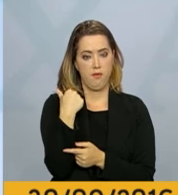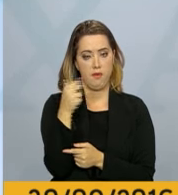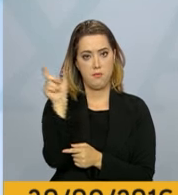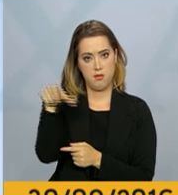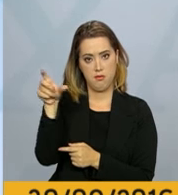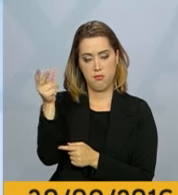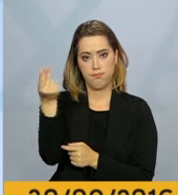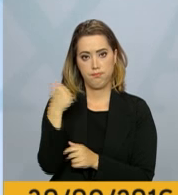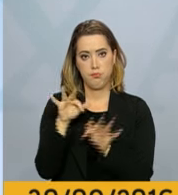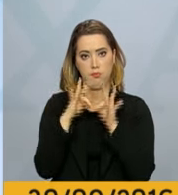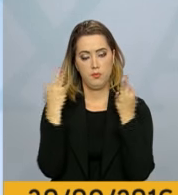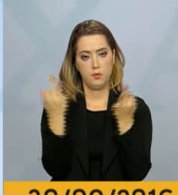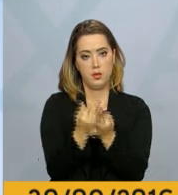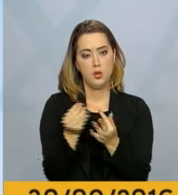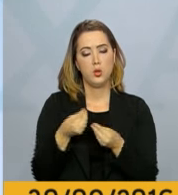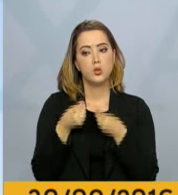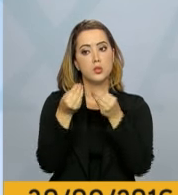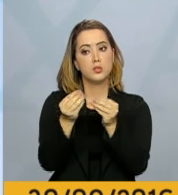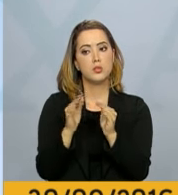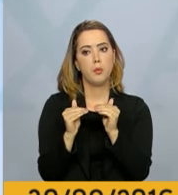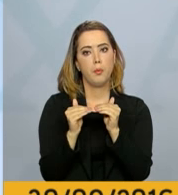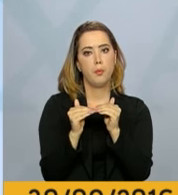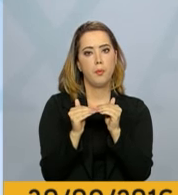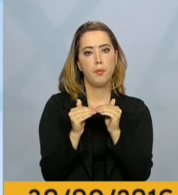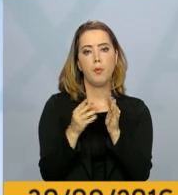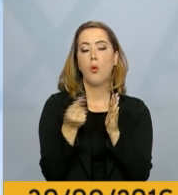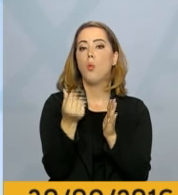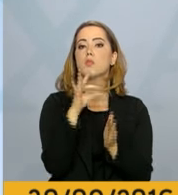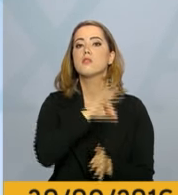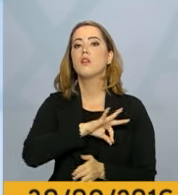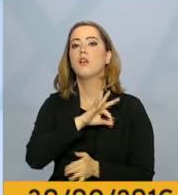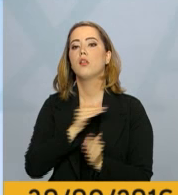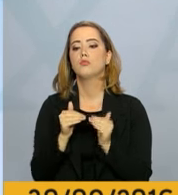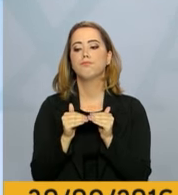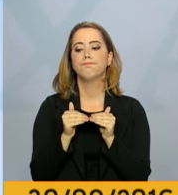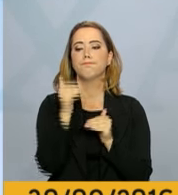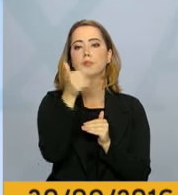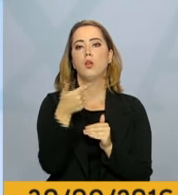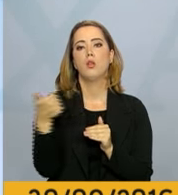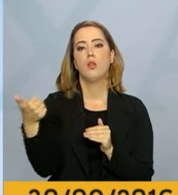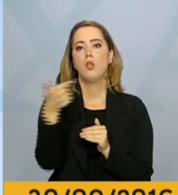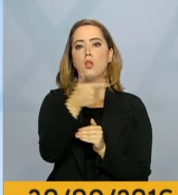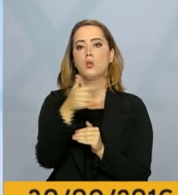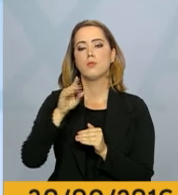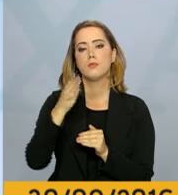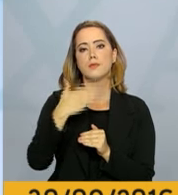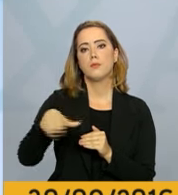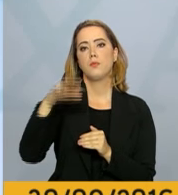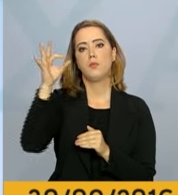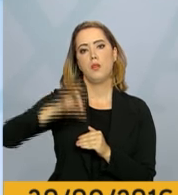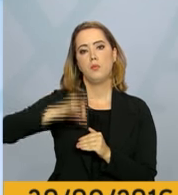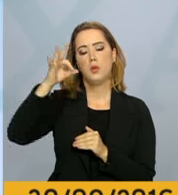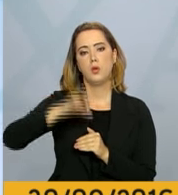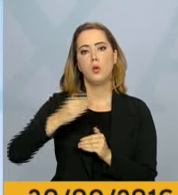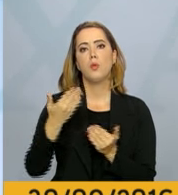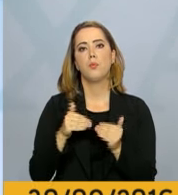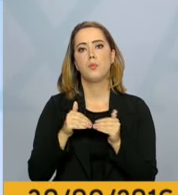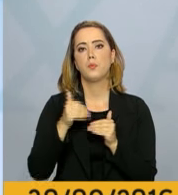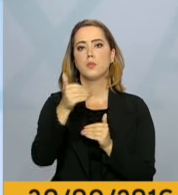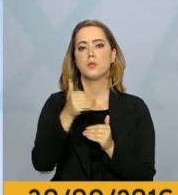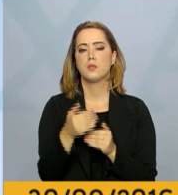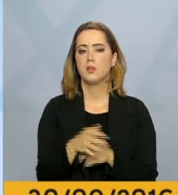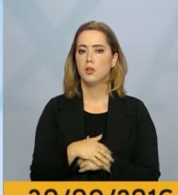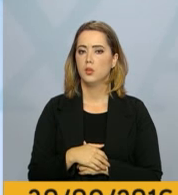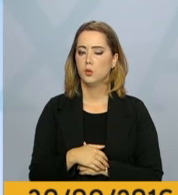concedemos um aumento de 12,5% nos benefícios desse programa. Aí as pessoas podem dizer, bom,